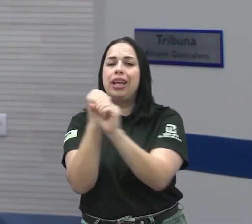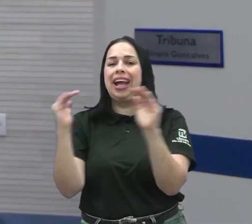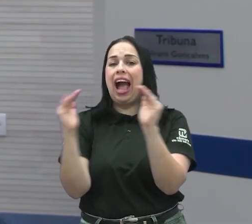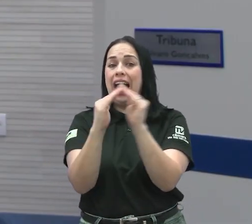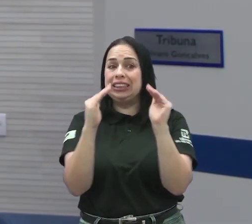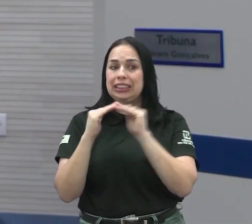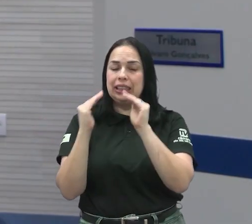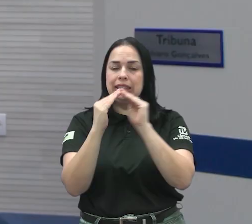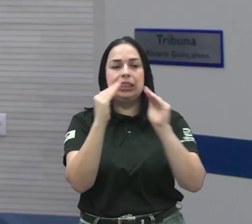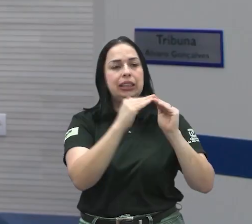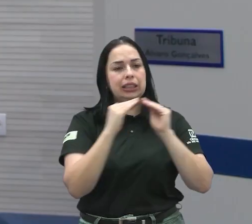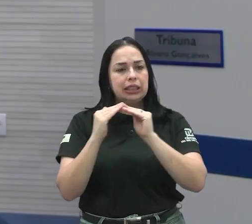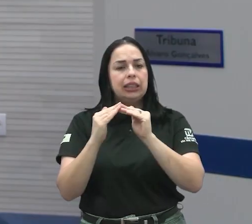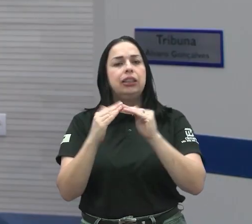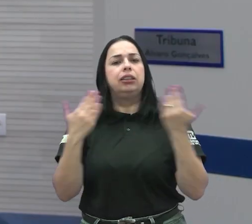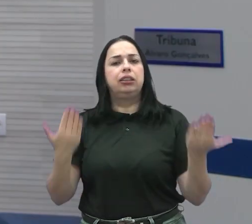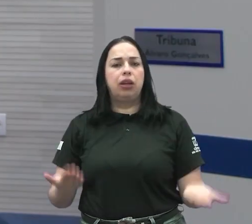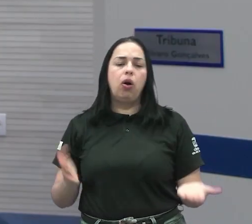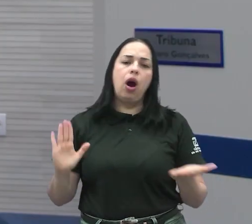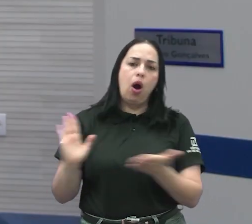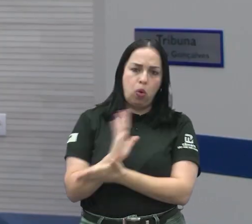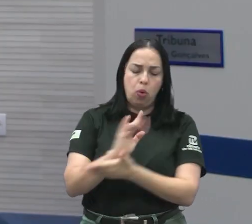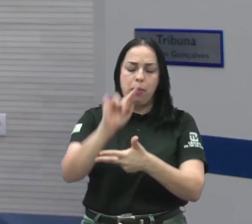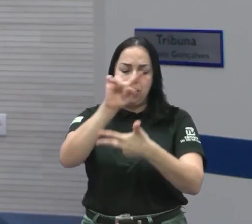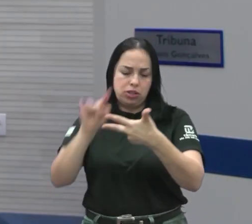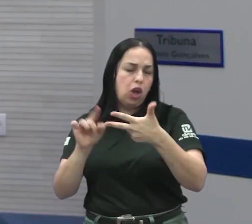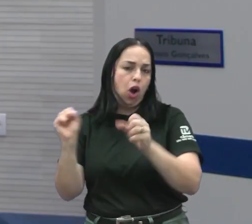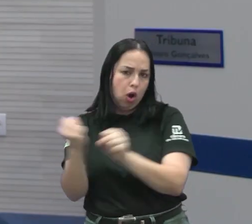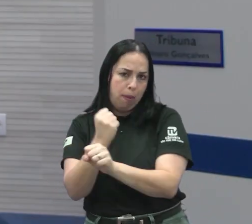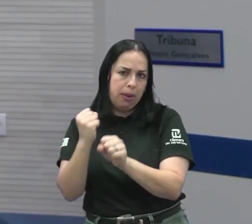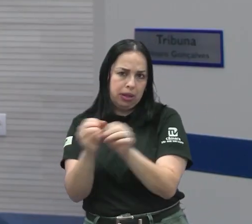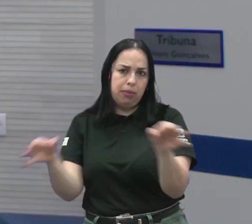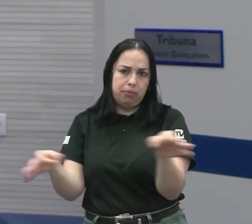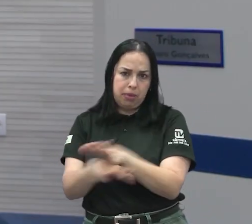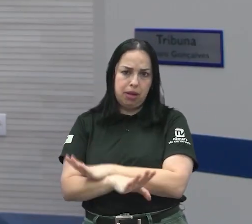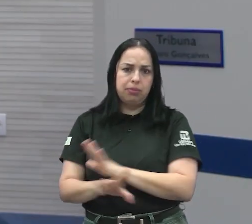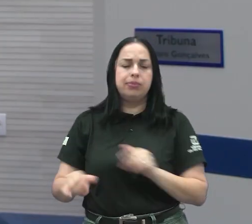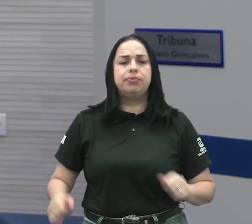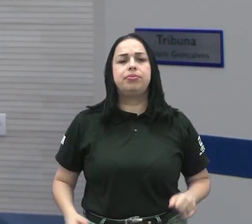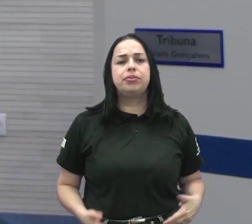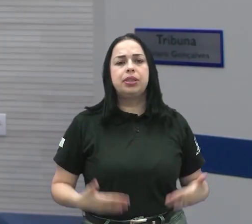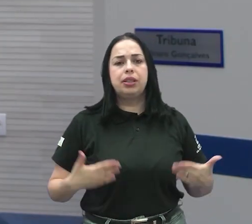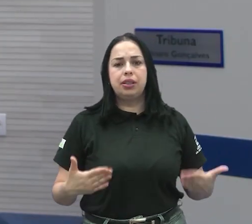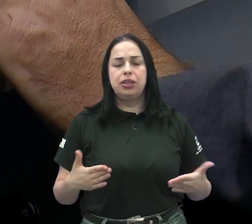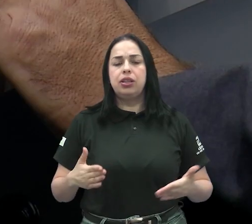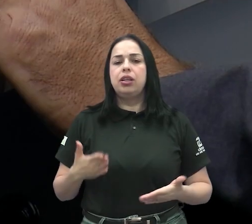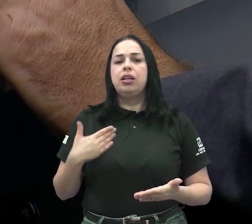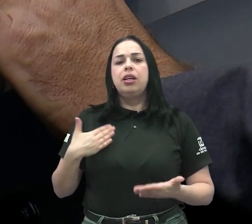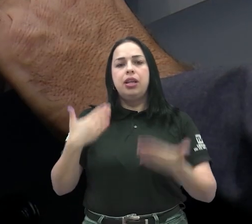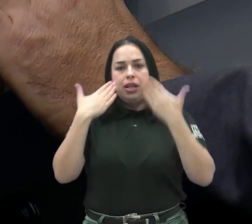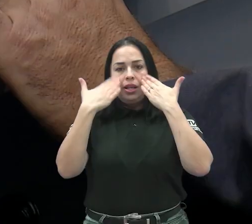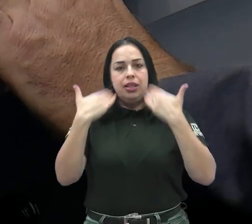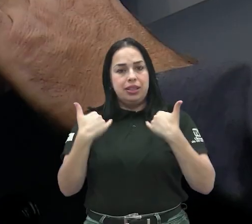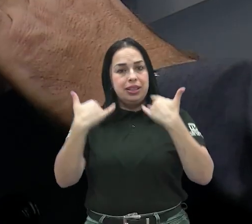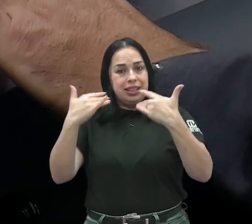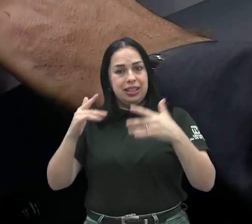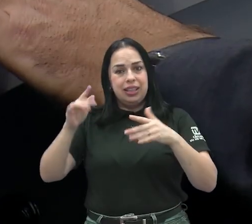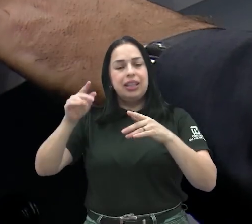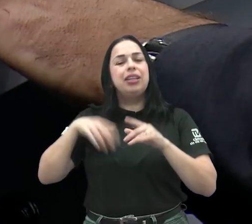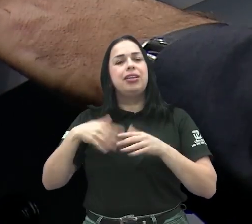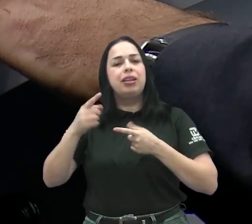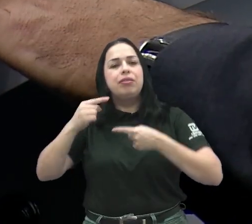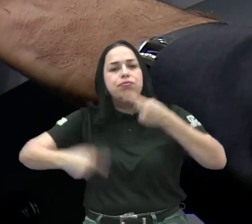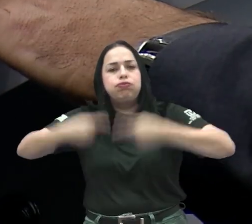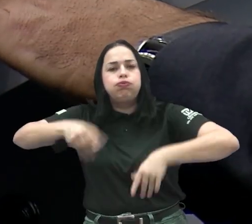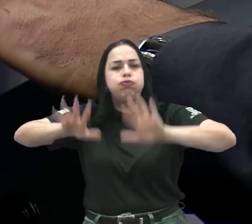construção de moradias populares. Então, algumas obras que são prioridades e que constam no plano de governo também. Após o debate, a Comissão